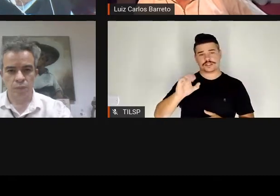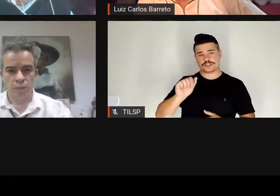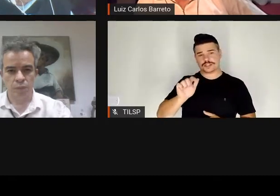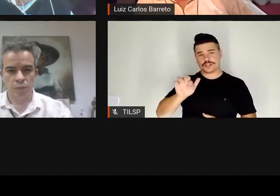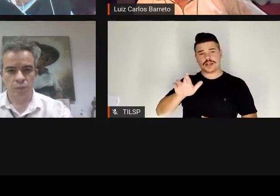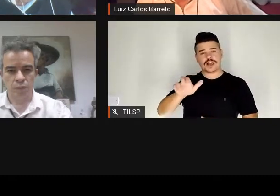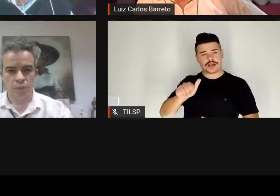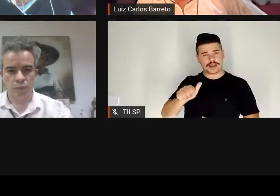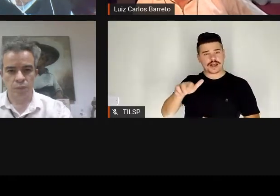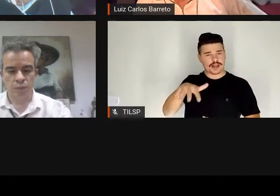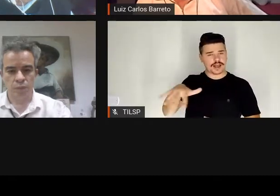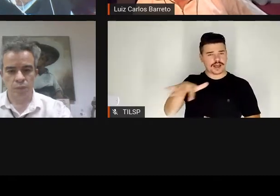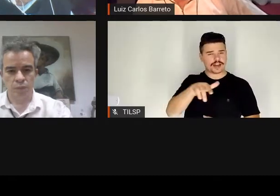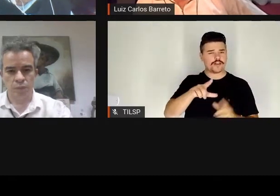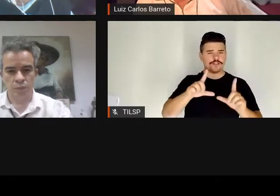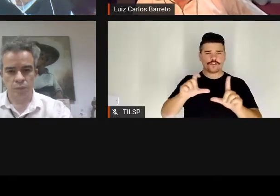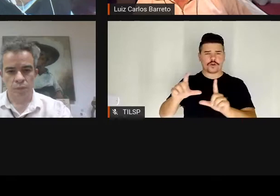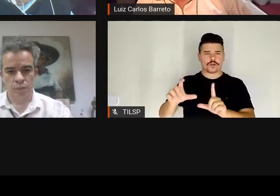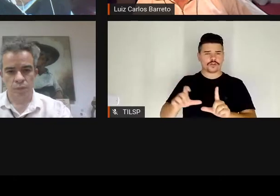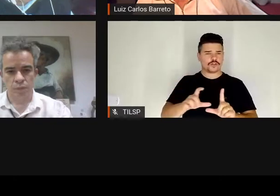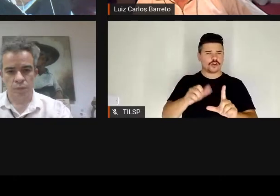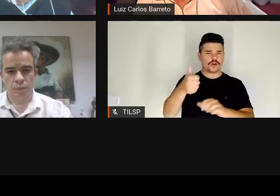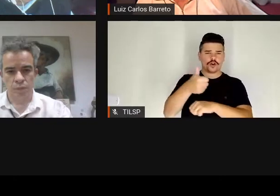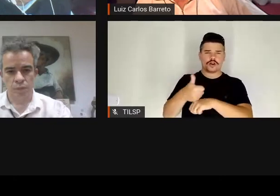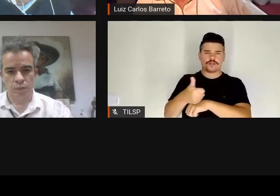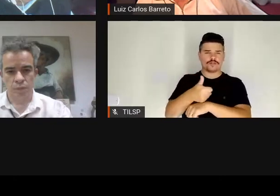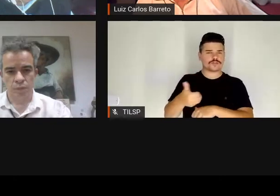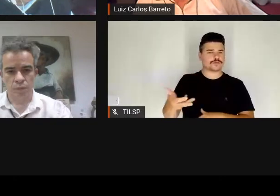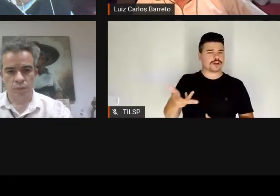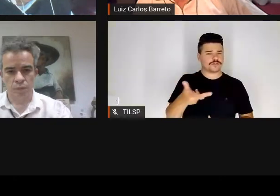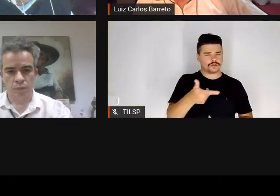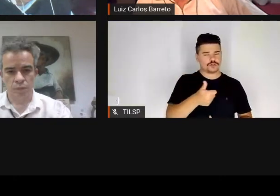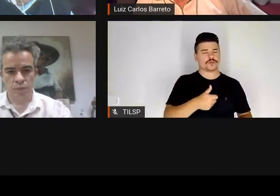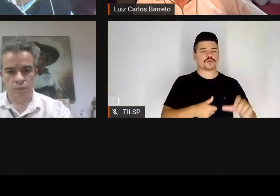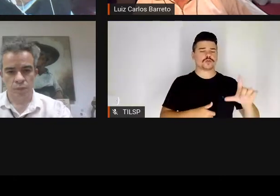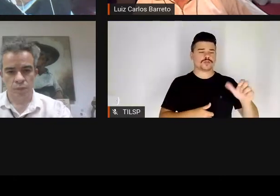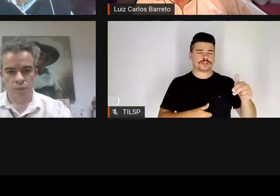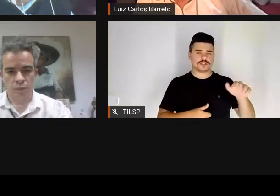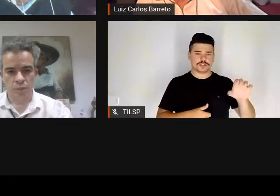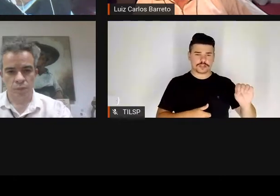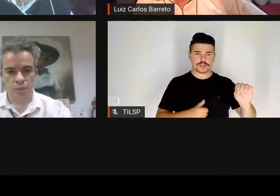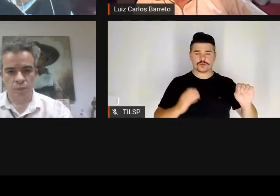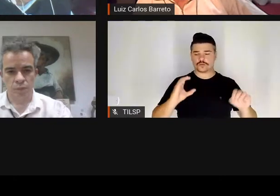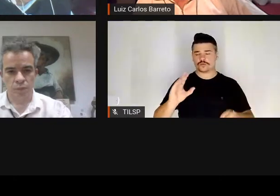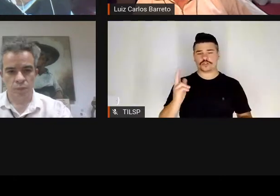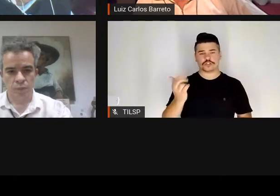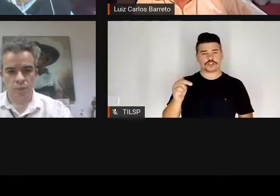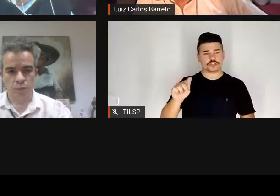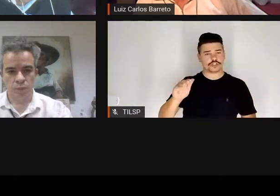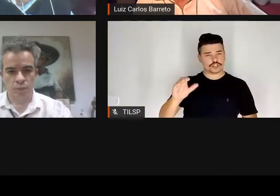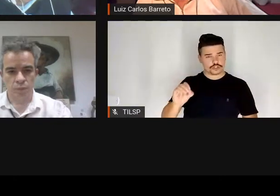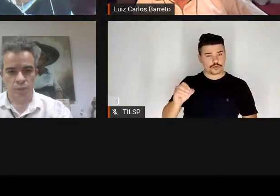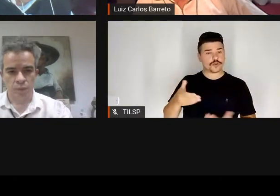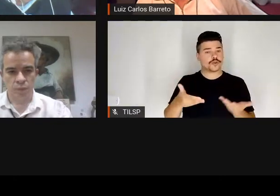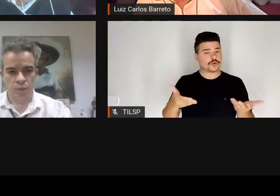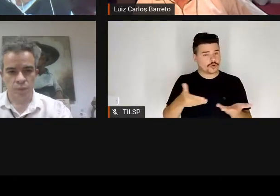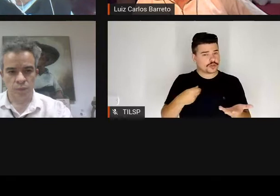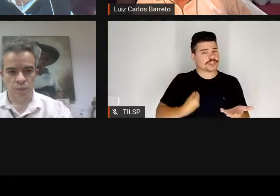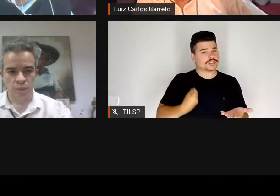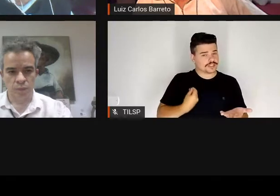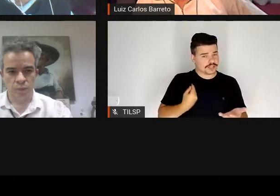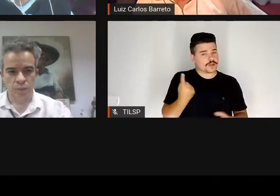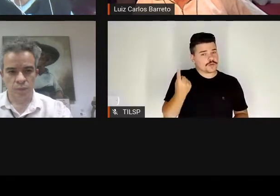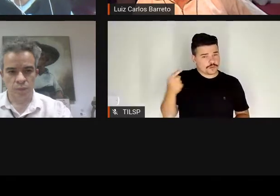grandes fotógrafos, né? Além do Luciano Carneiro, Chico Albuquerque, e ainda um que está aqui conosco hoje e vai